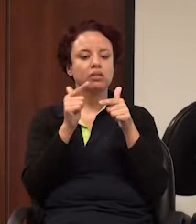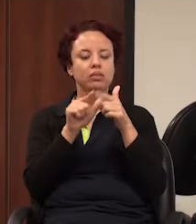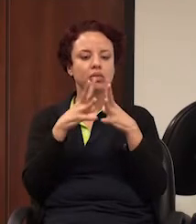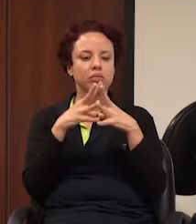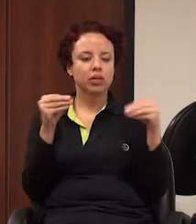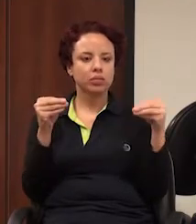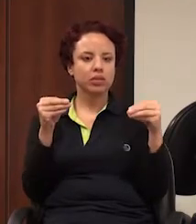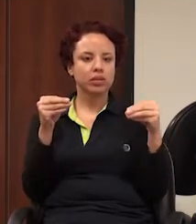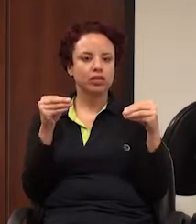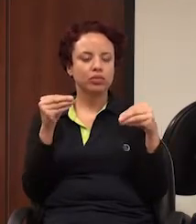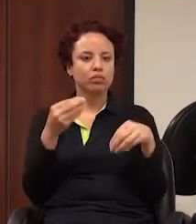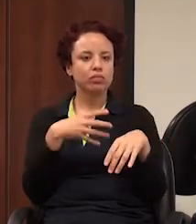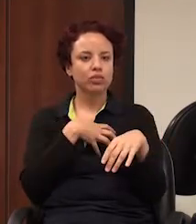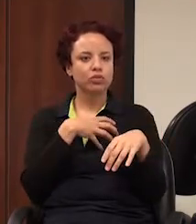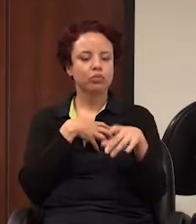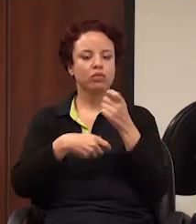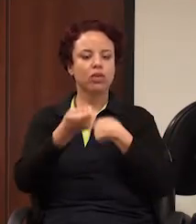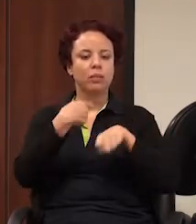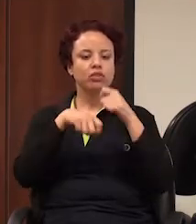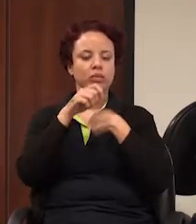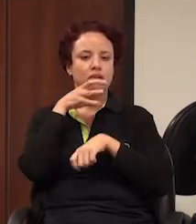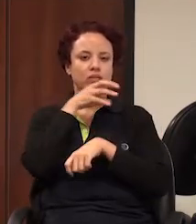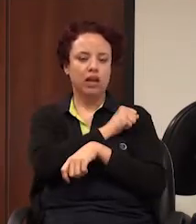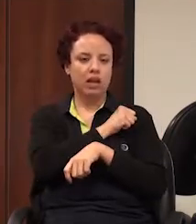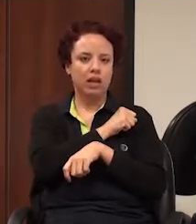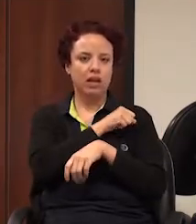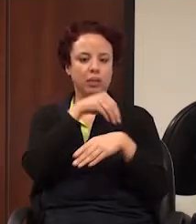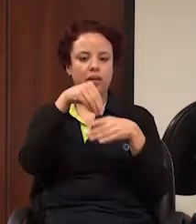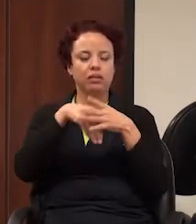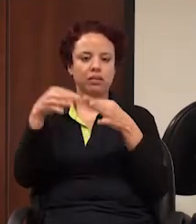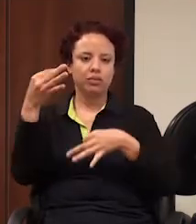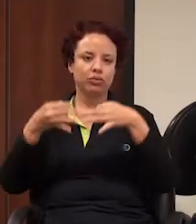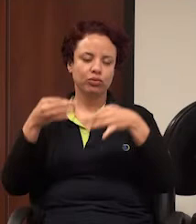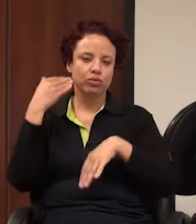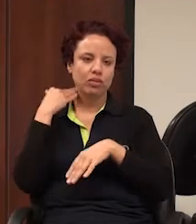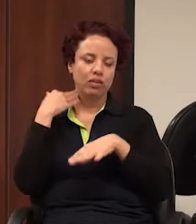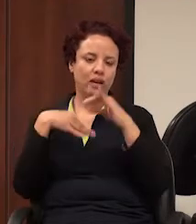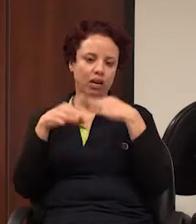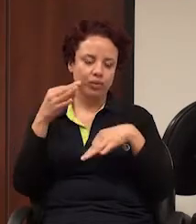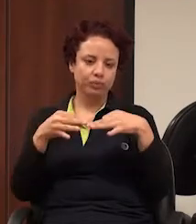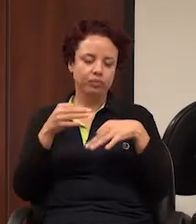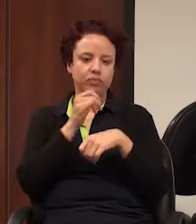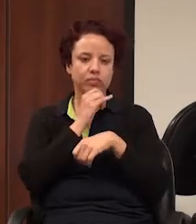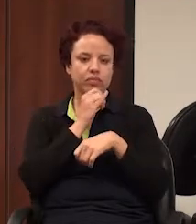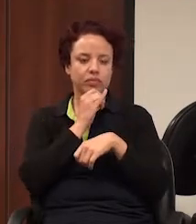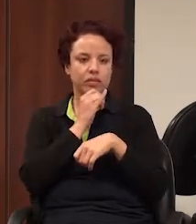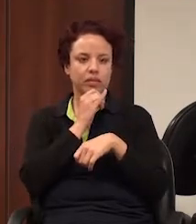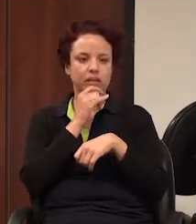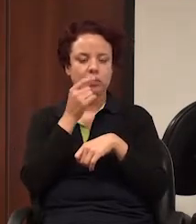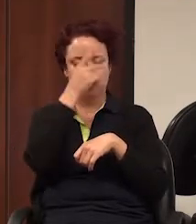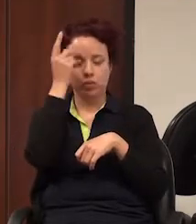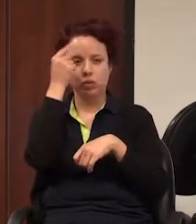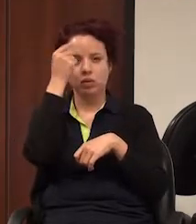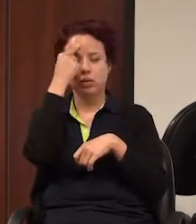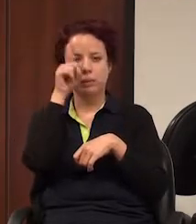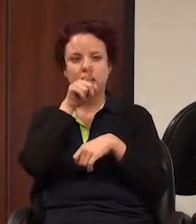vamos dizer assim, de formas administrativas, no Poder Judiciário. Né, achando, por exemplo, que o Poder